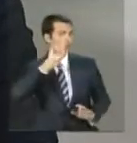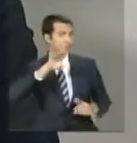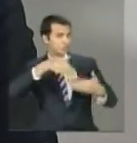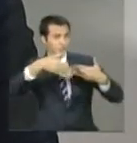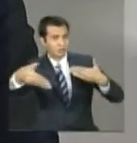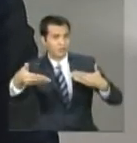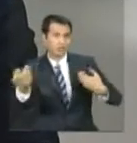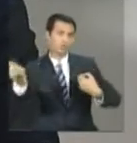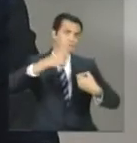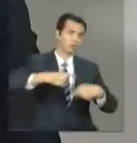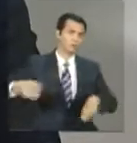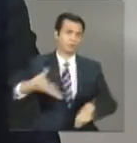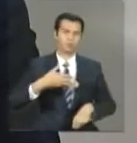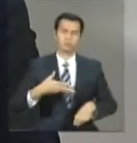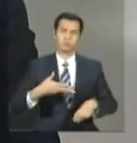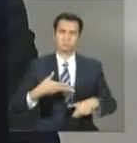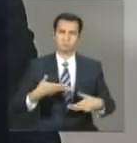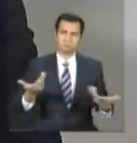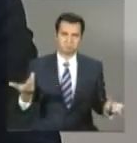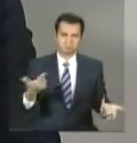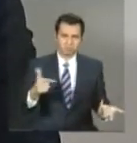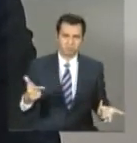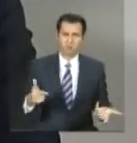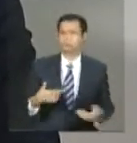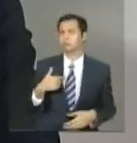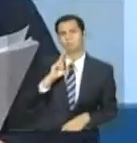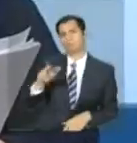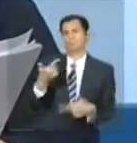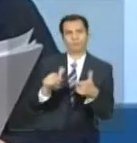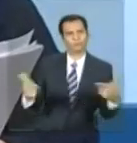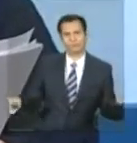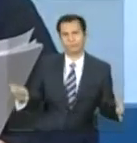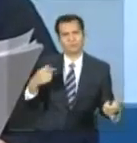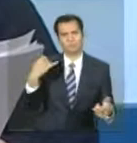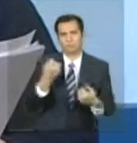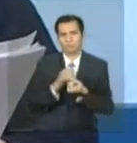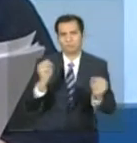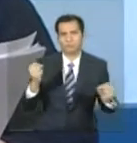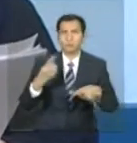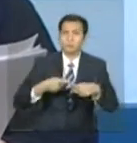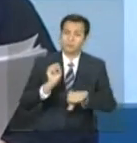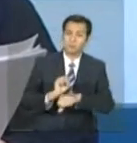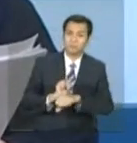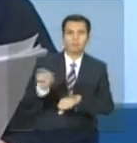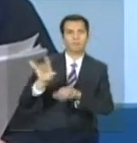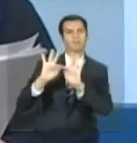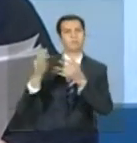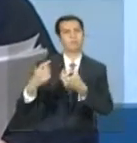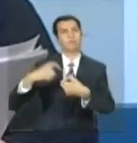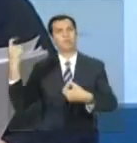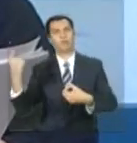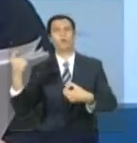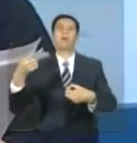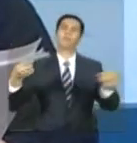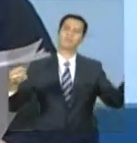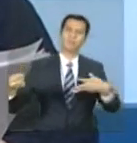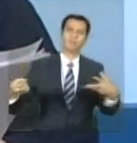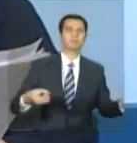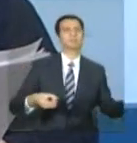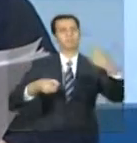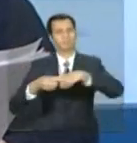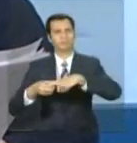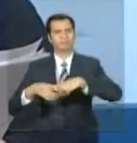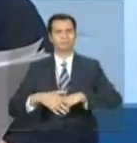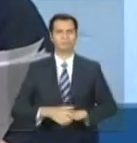porque depende da saída de famílias e entrada dessas novas. Camila Rocha, que é uma coordenadora do município de Resende,